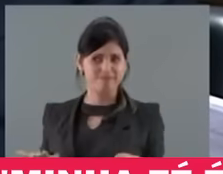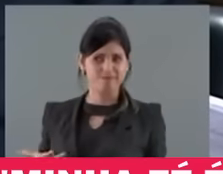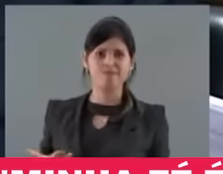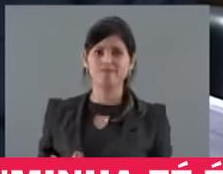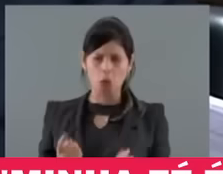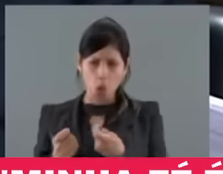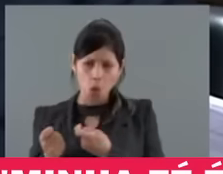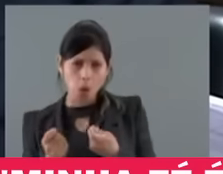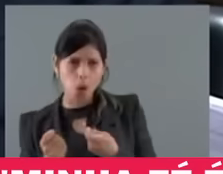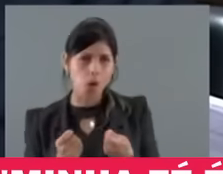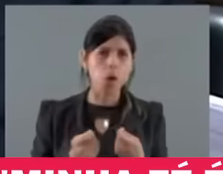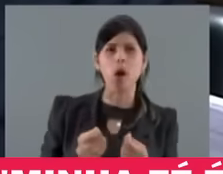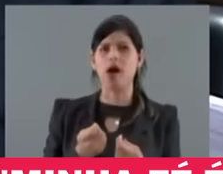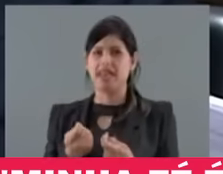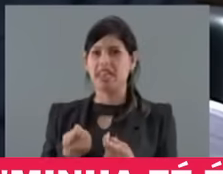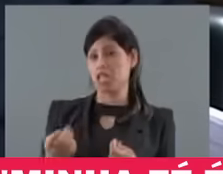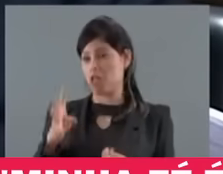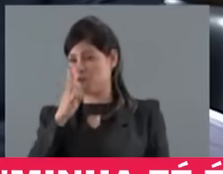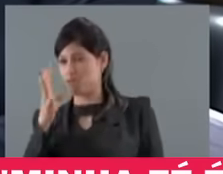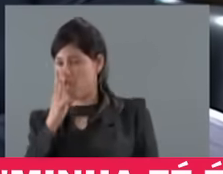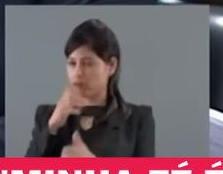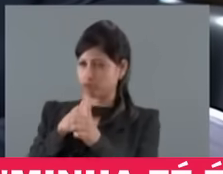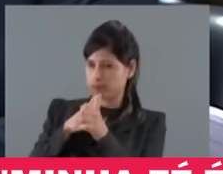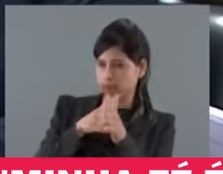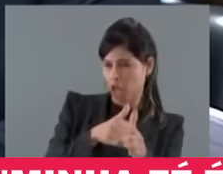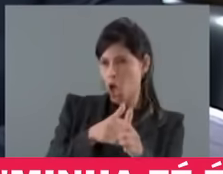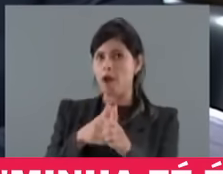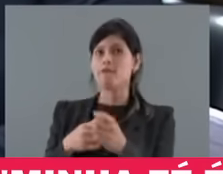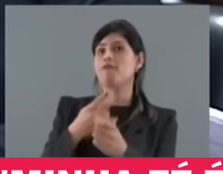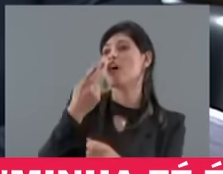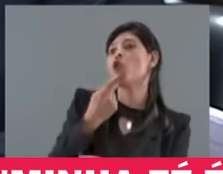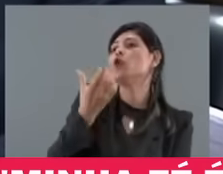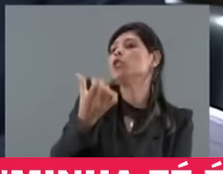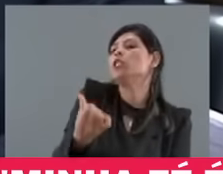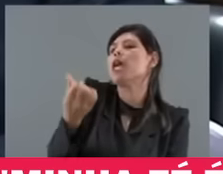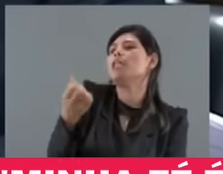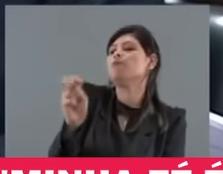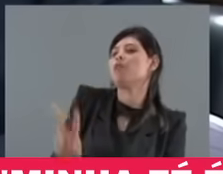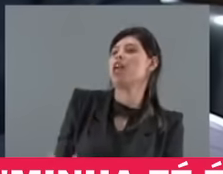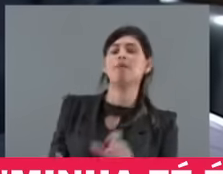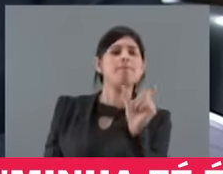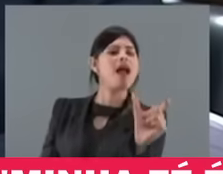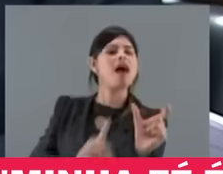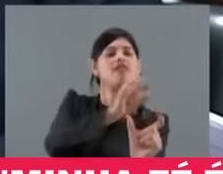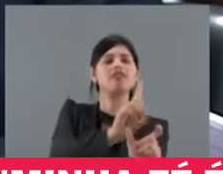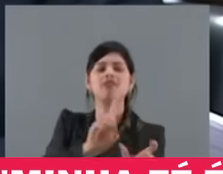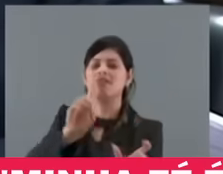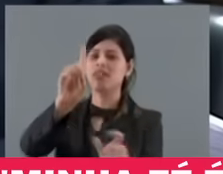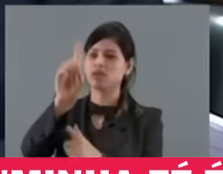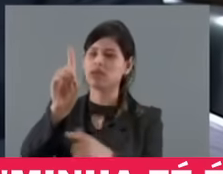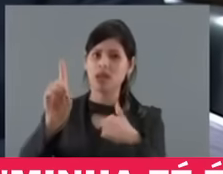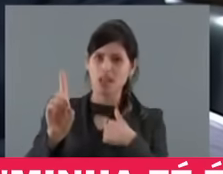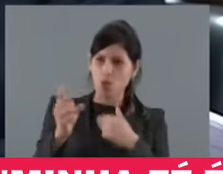que admira Lenin, que segue. Falou 6 vezes a palavra Deus aqui hoje, que eu contei, depois eu parei de contar.